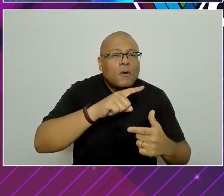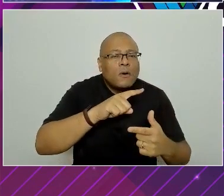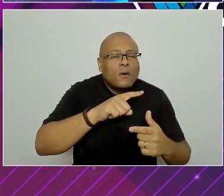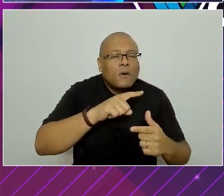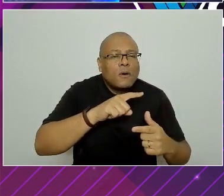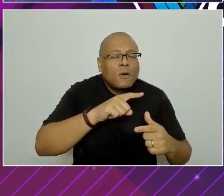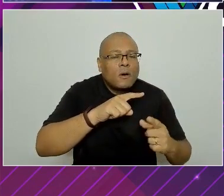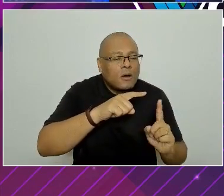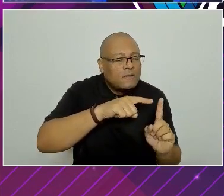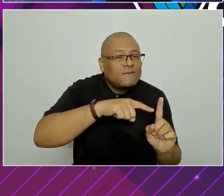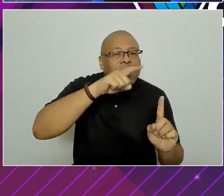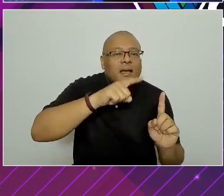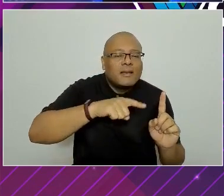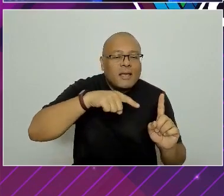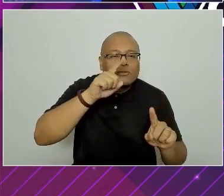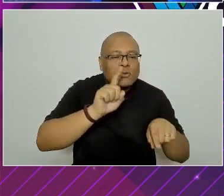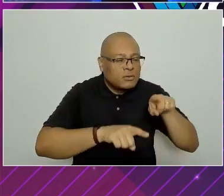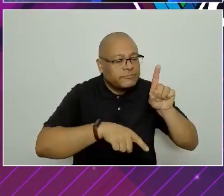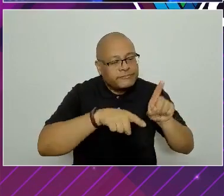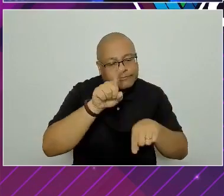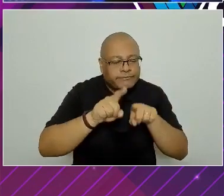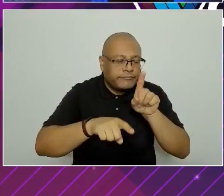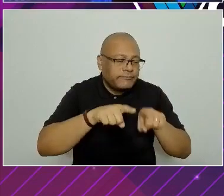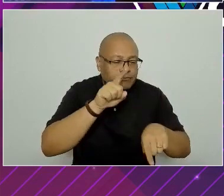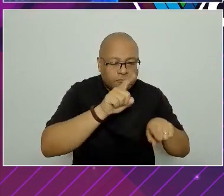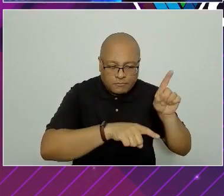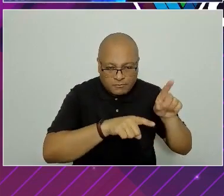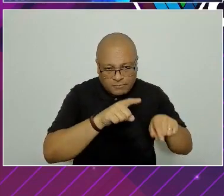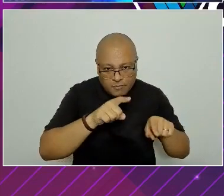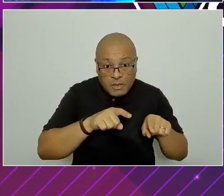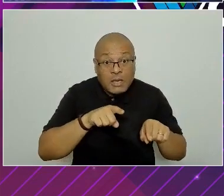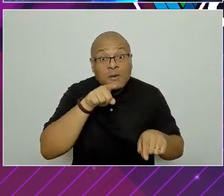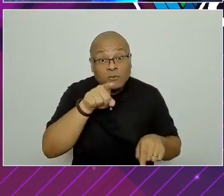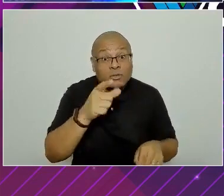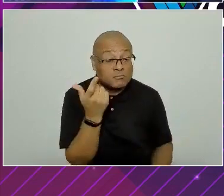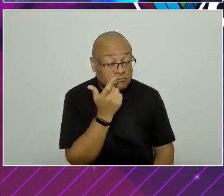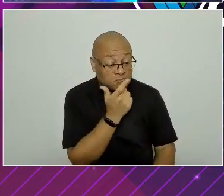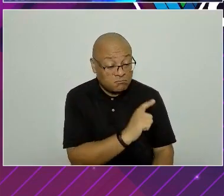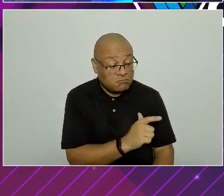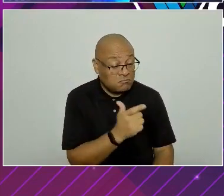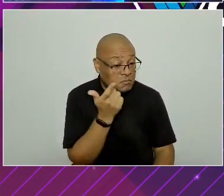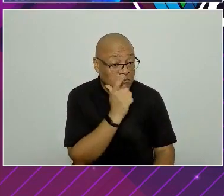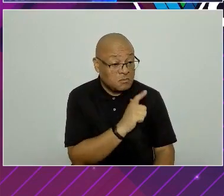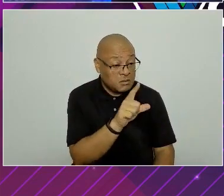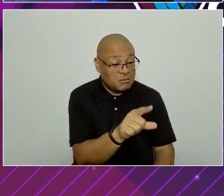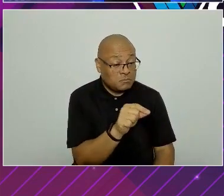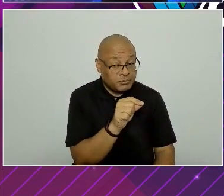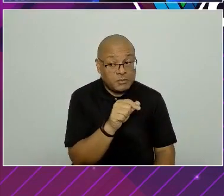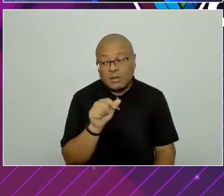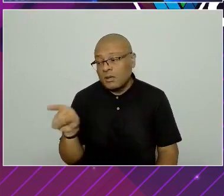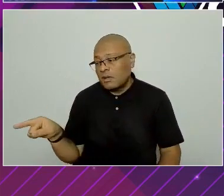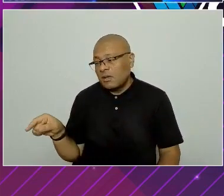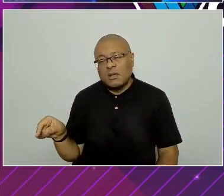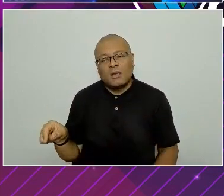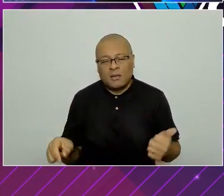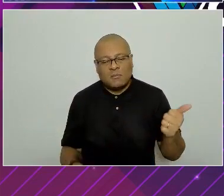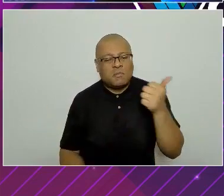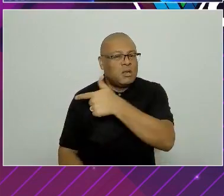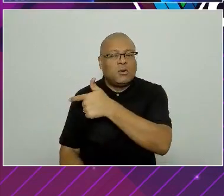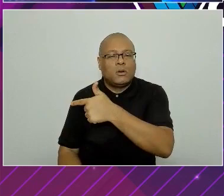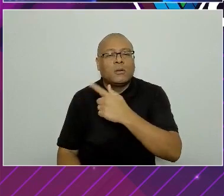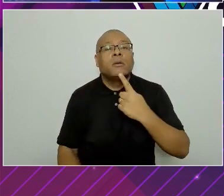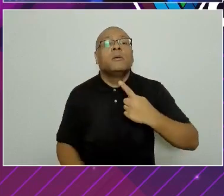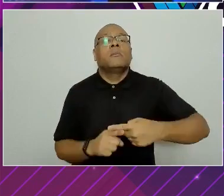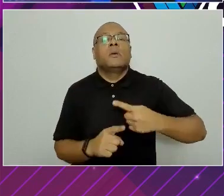eu trouxe, e você ter uma assertividade, uma acurácia muito maior do que um IA, né, teve desde o princípio. Primeiro porque a gente